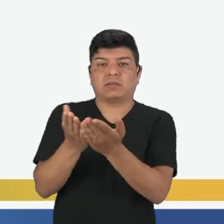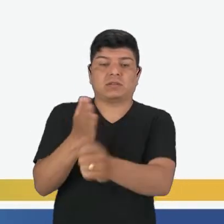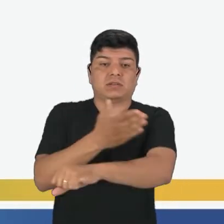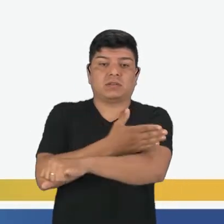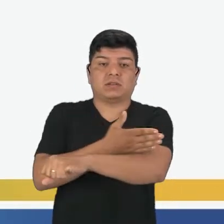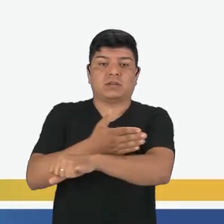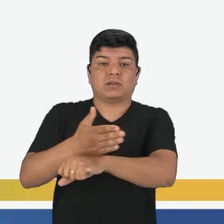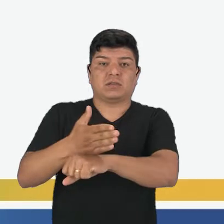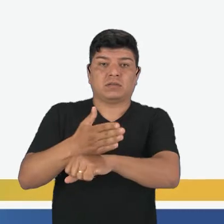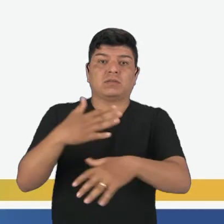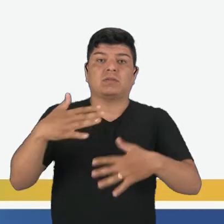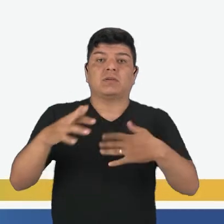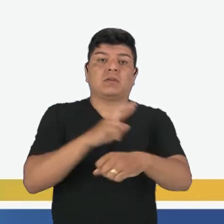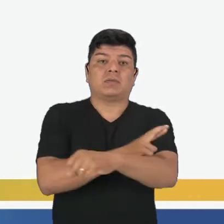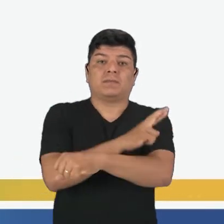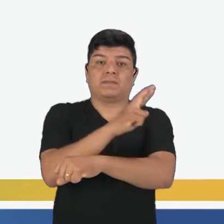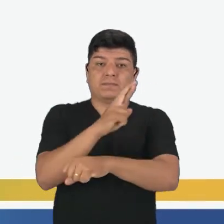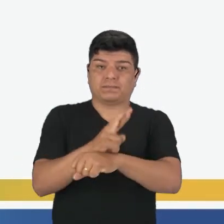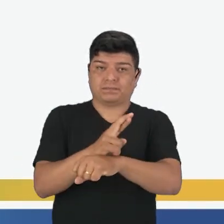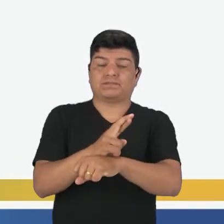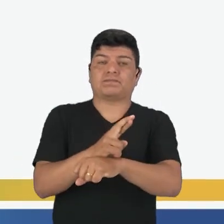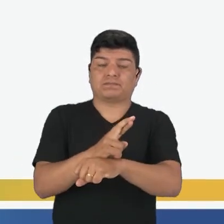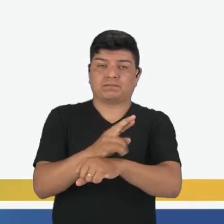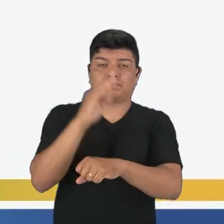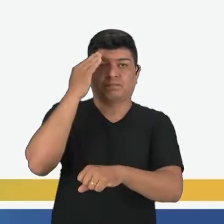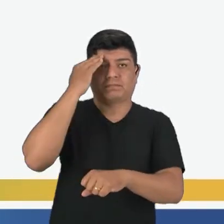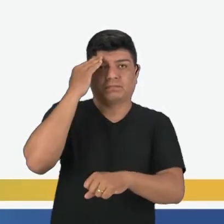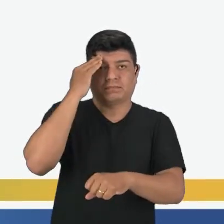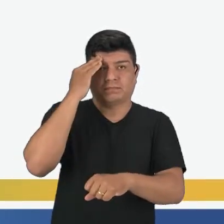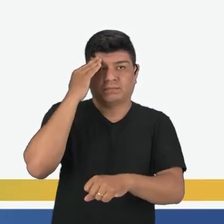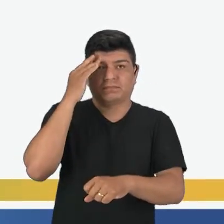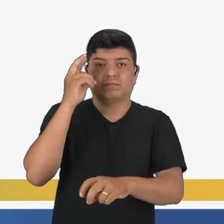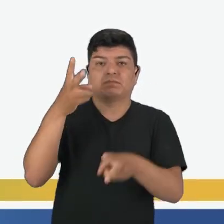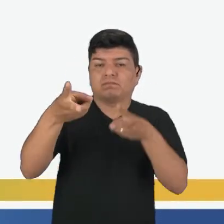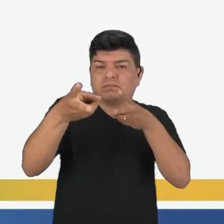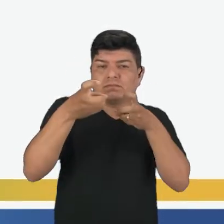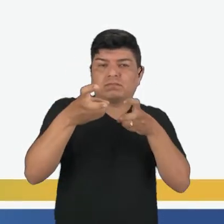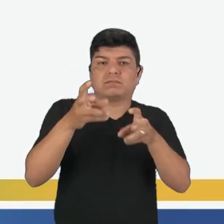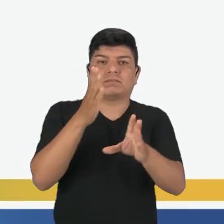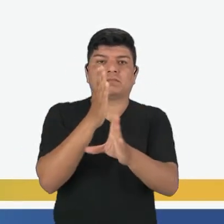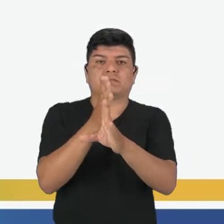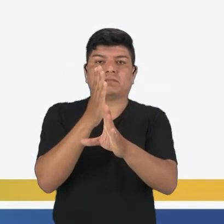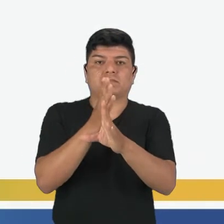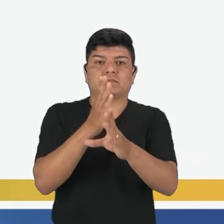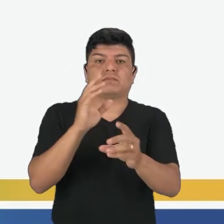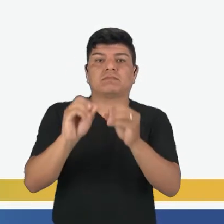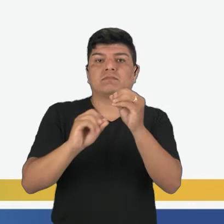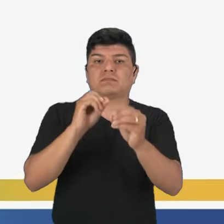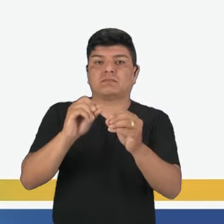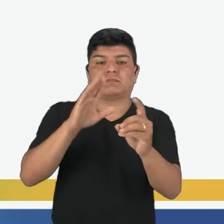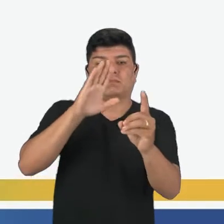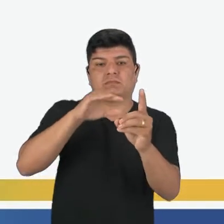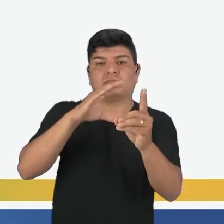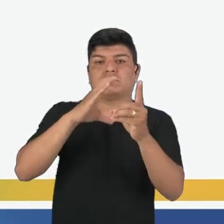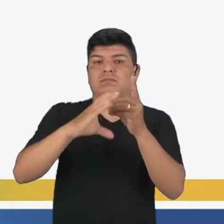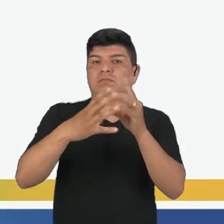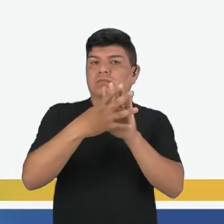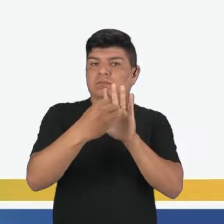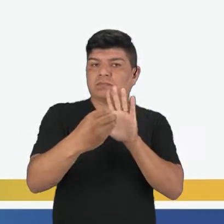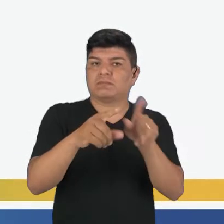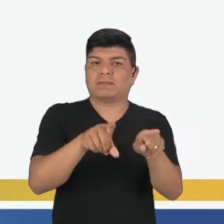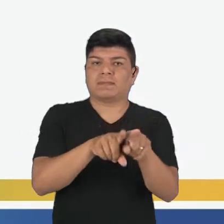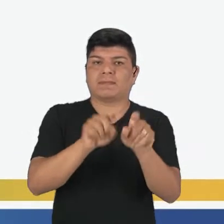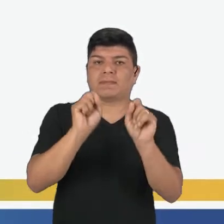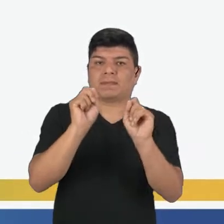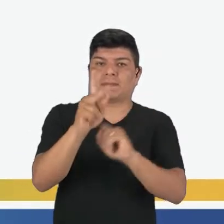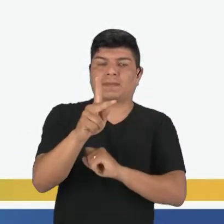e movimentos religiosos entendidos, enxergados por meio dos ritos, dos mitos e dos símbolos, ok?